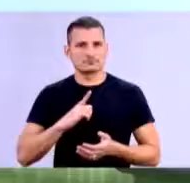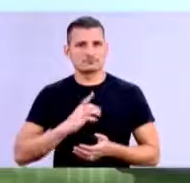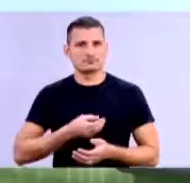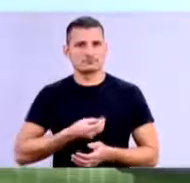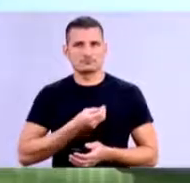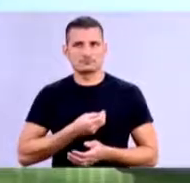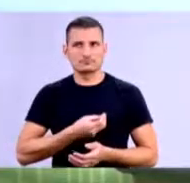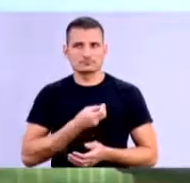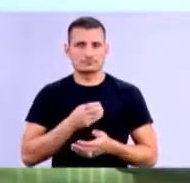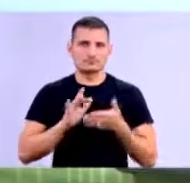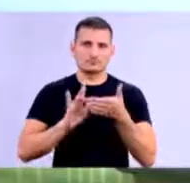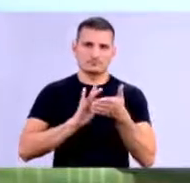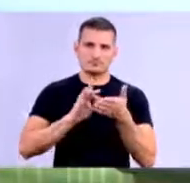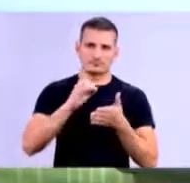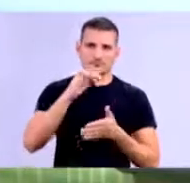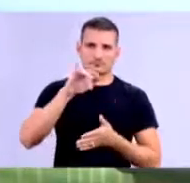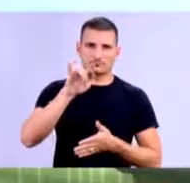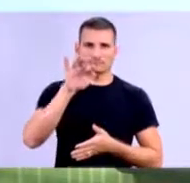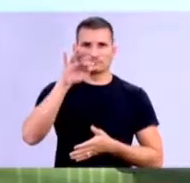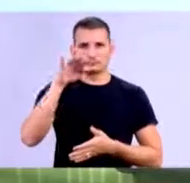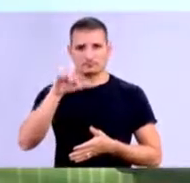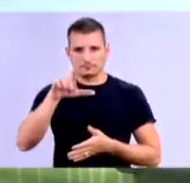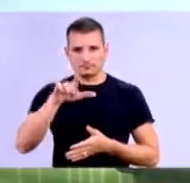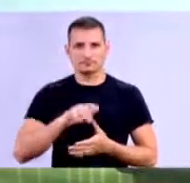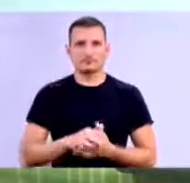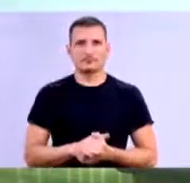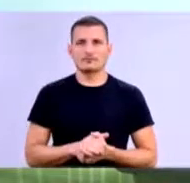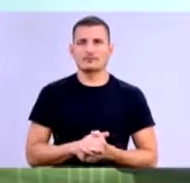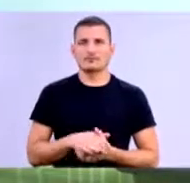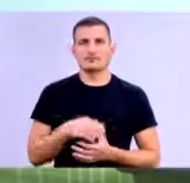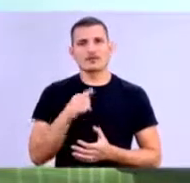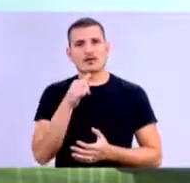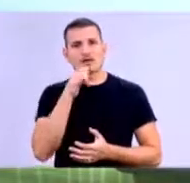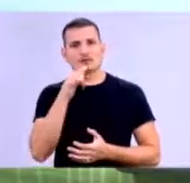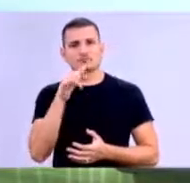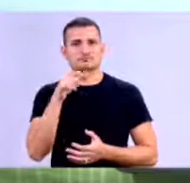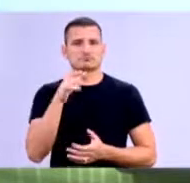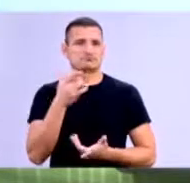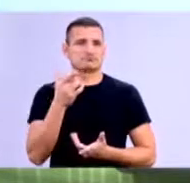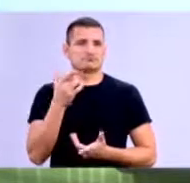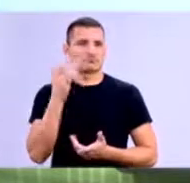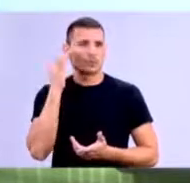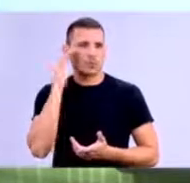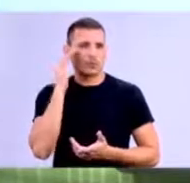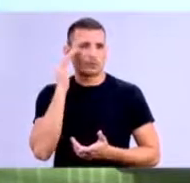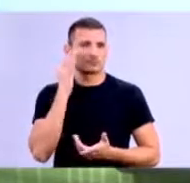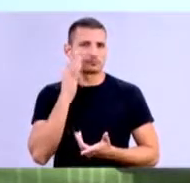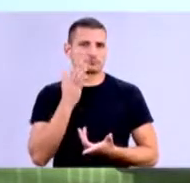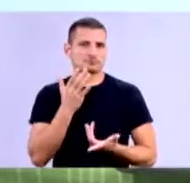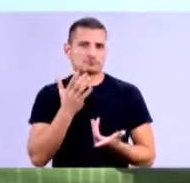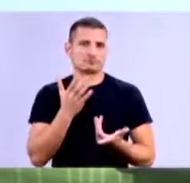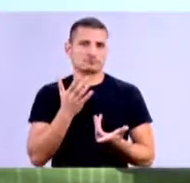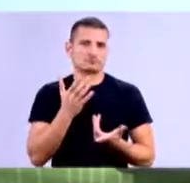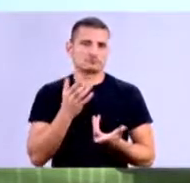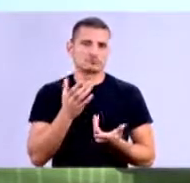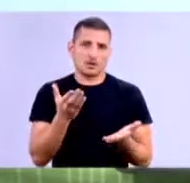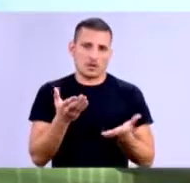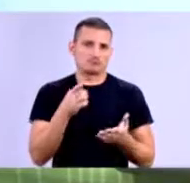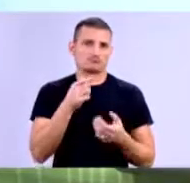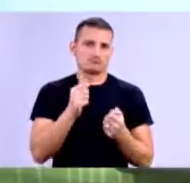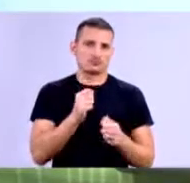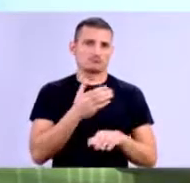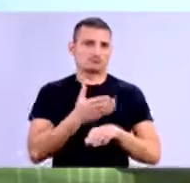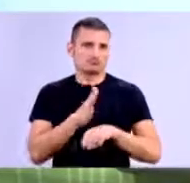vida digital, né? Então, para que você não seja mal compreendido, coloque em prática nossas orientações com relação